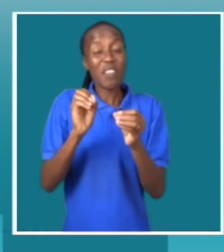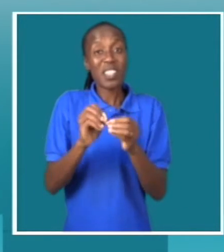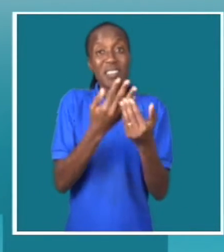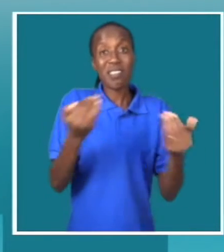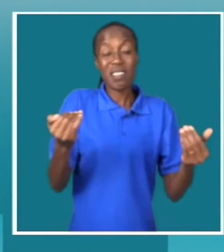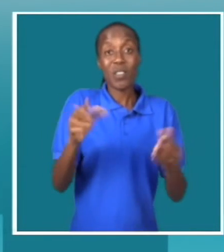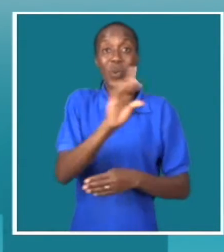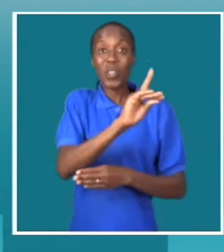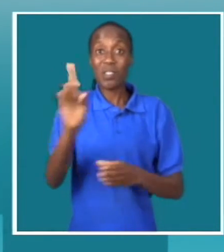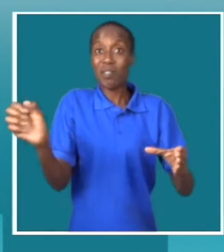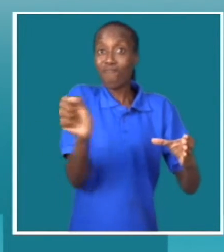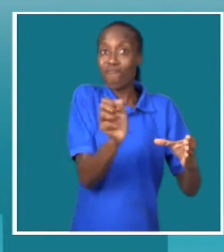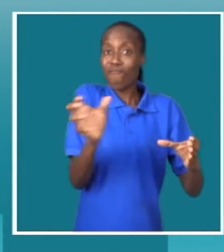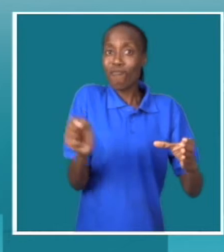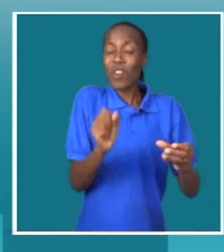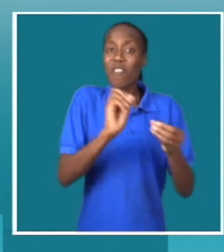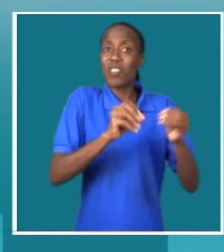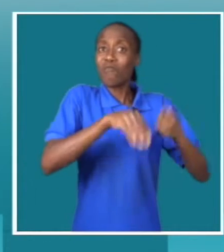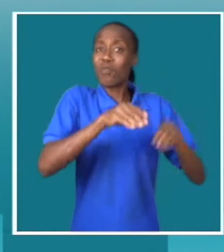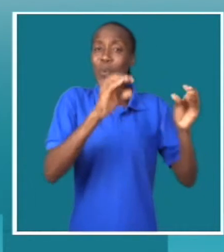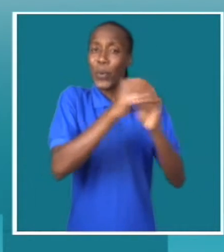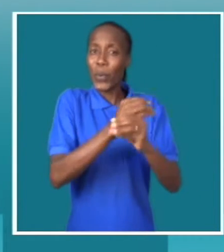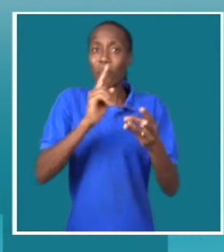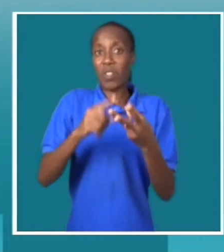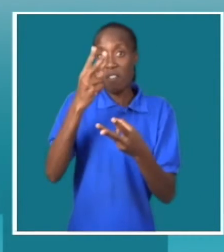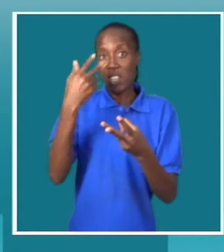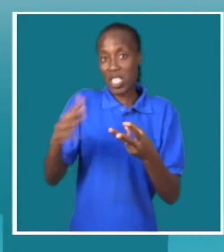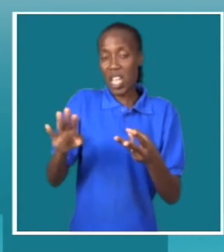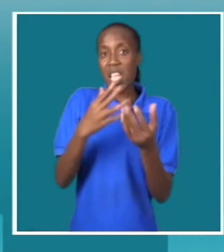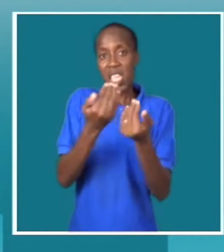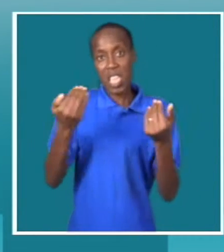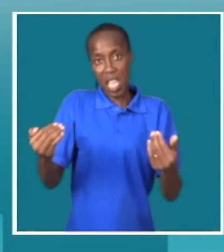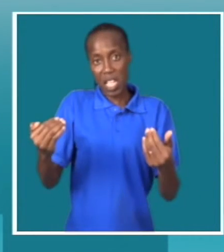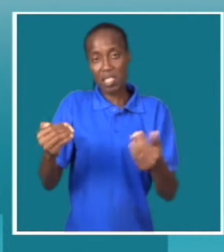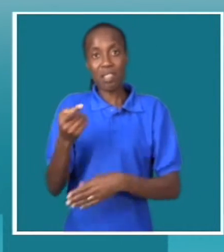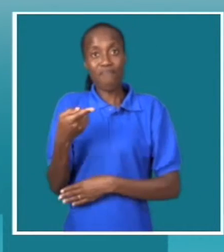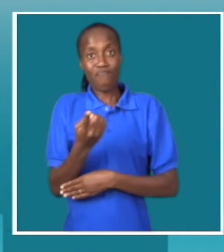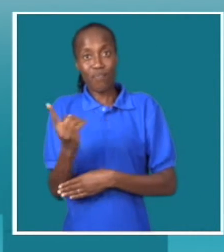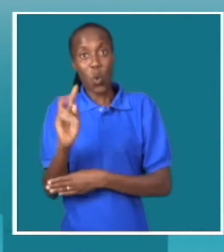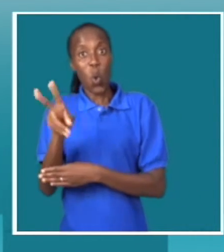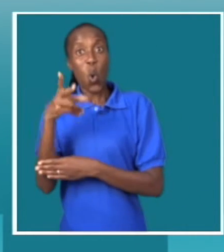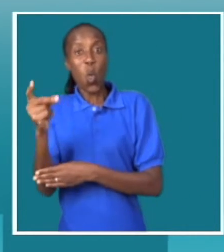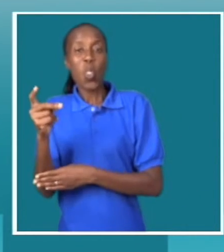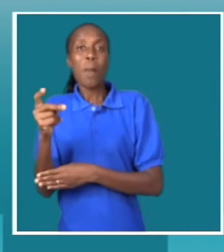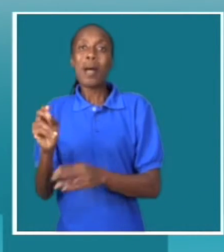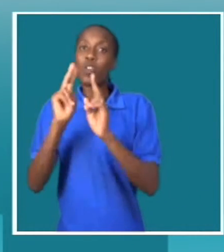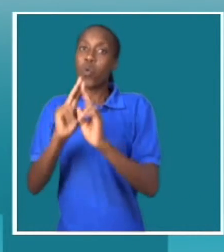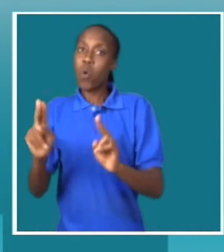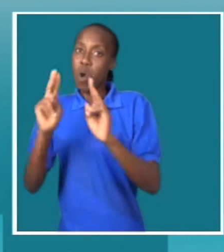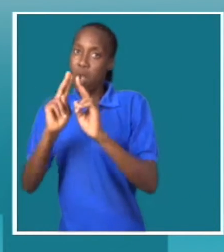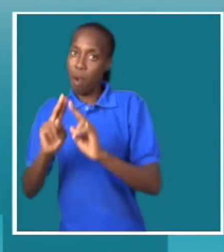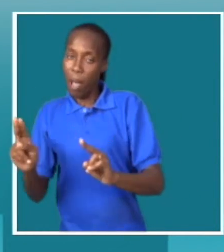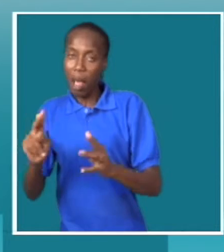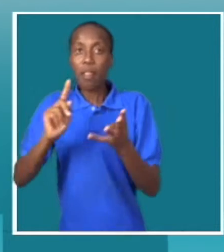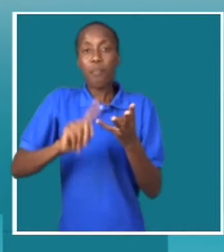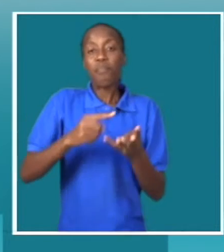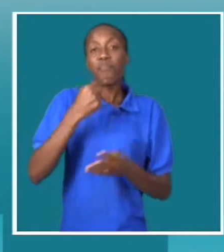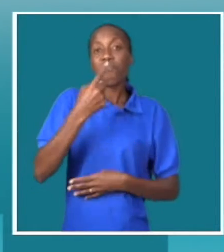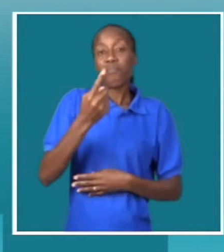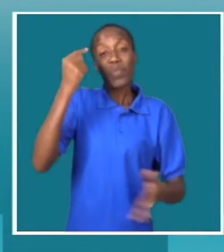vi jogadores entrarem em campo com crianças com deficiência. Já vi o caso de jogadores entrarem com crianças, mas não